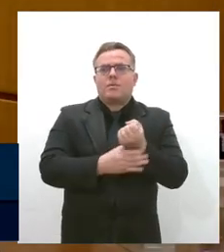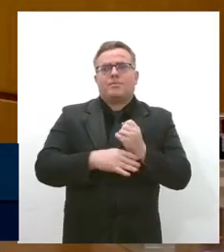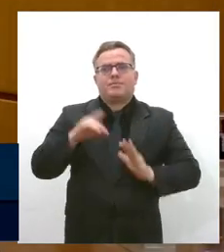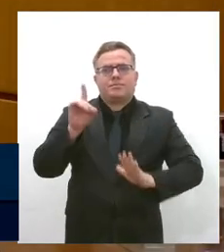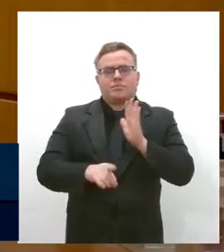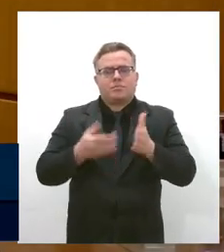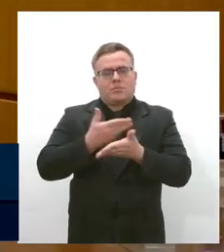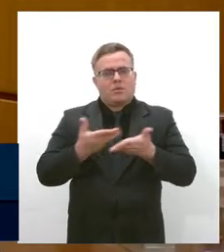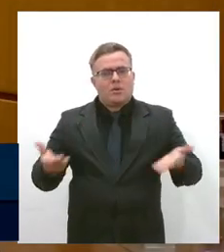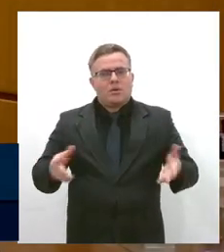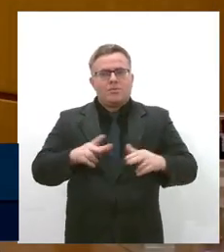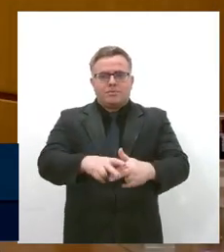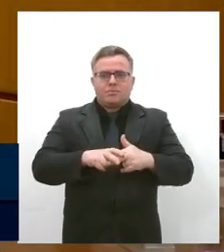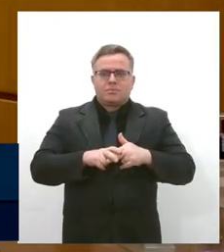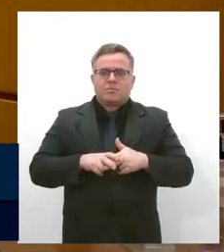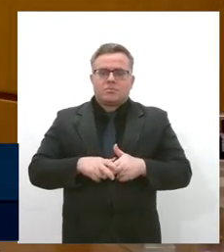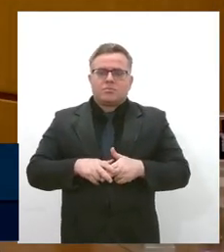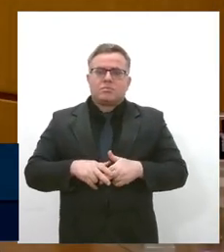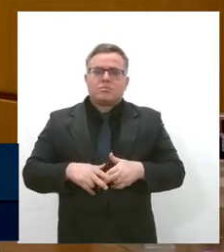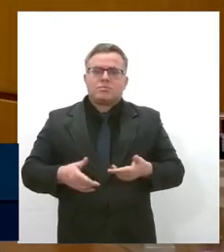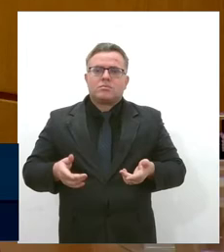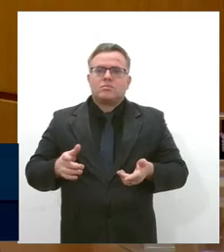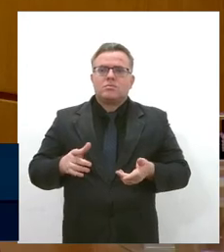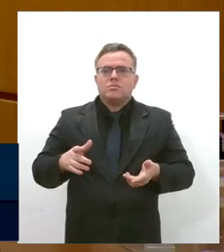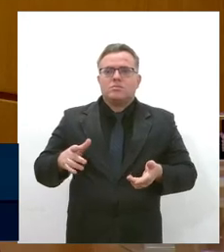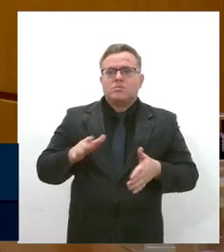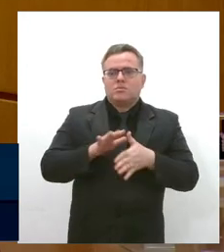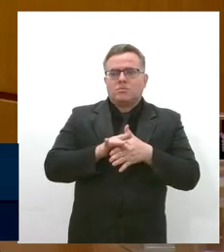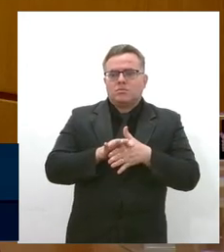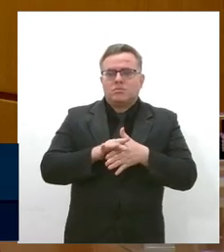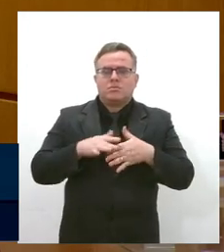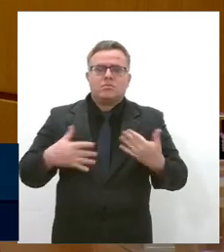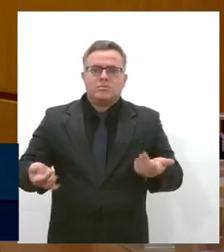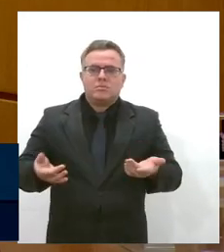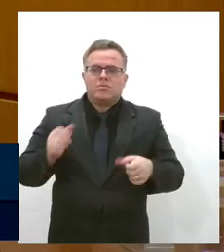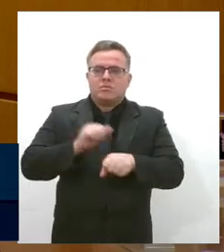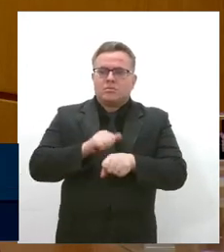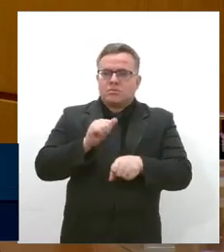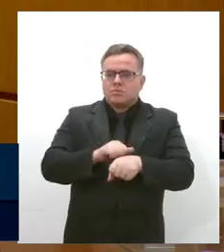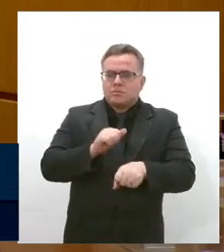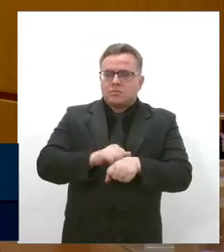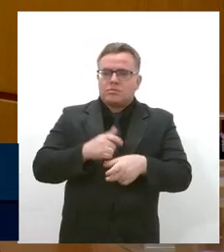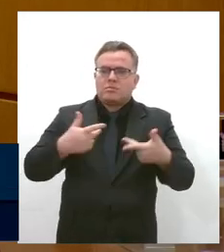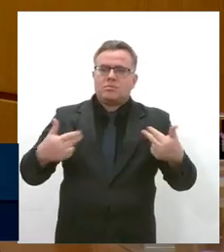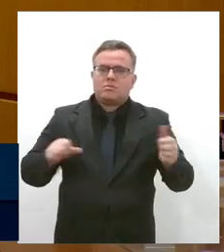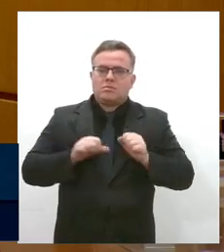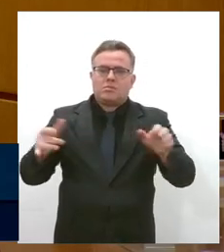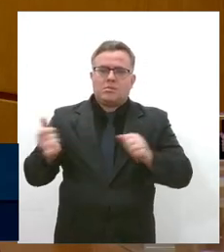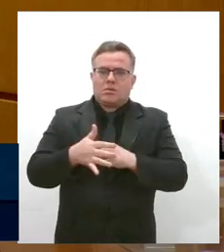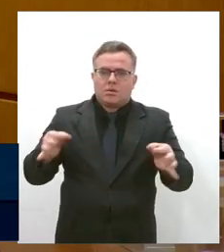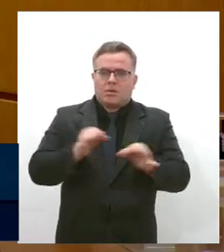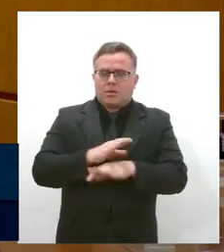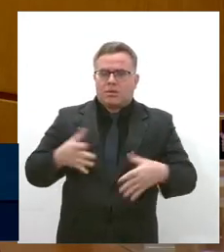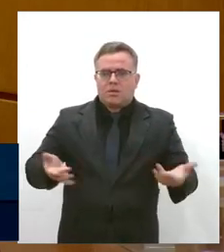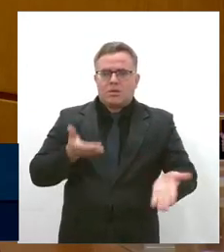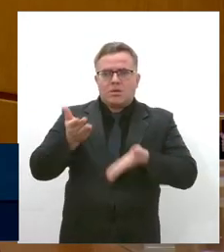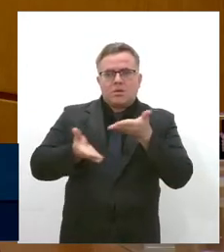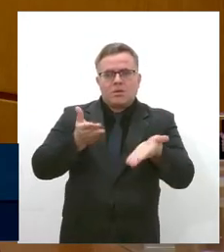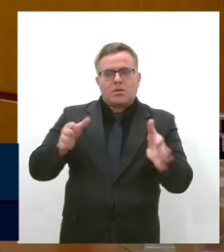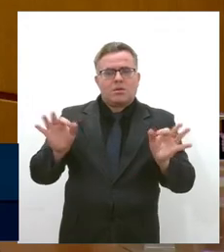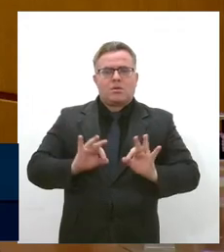problemas de saúde, problemas econômicos, problemas agravados, inclusive, pela pandemia, e não teve nenhum tratamento respeitoso por parte do governo